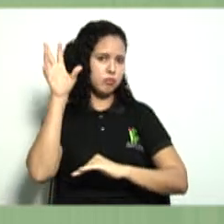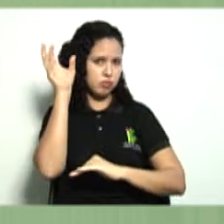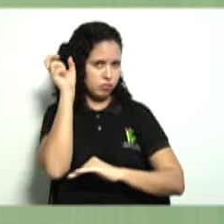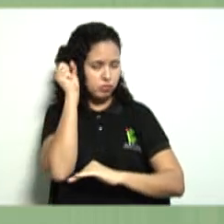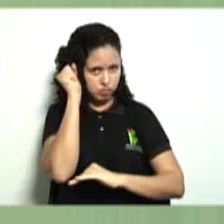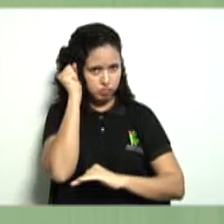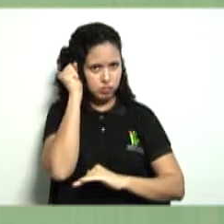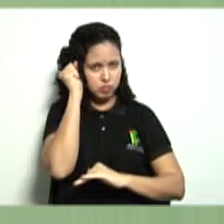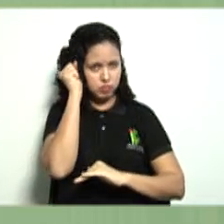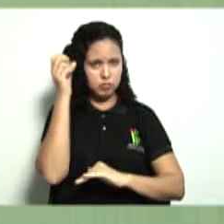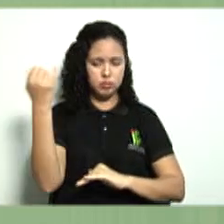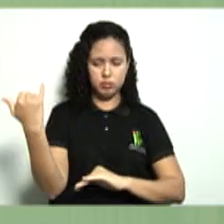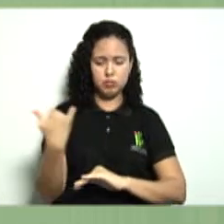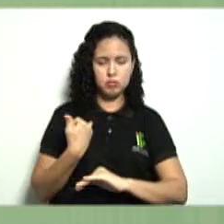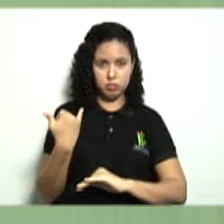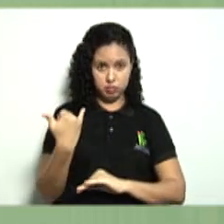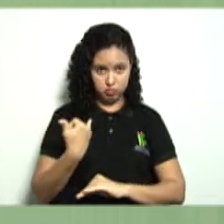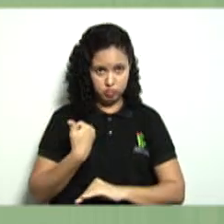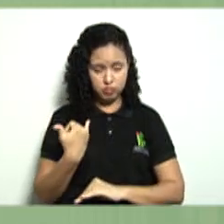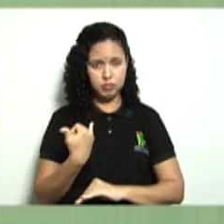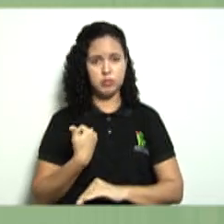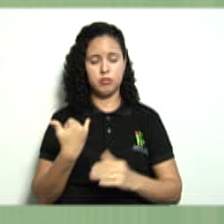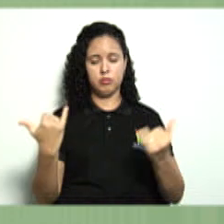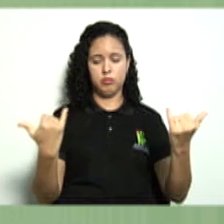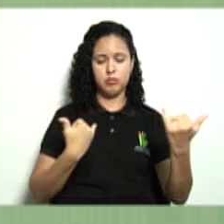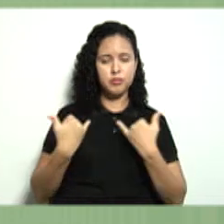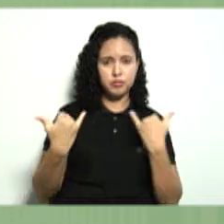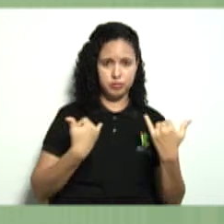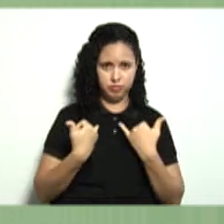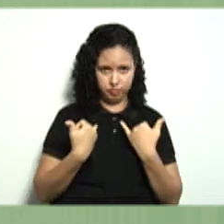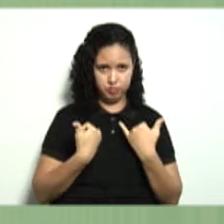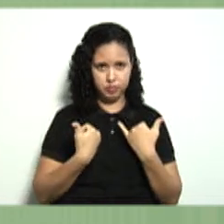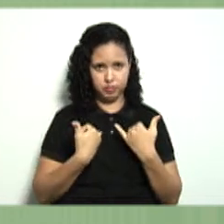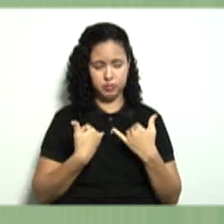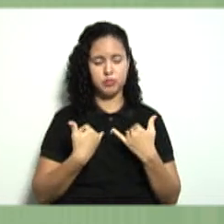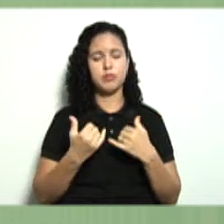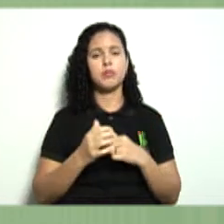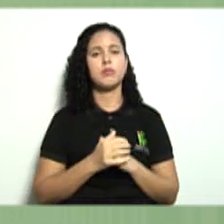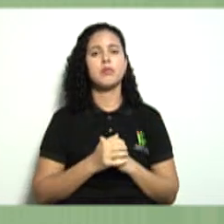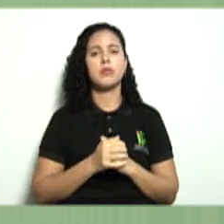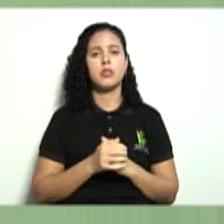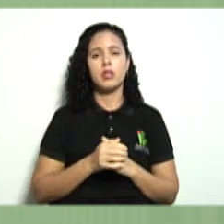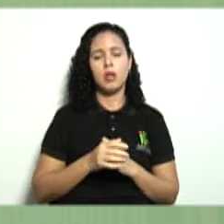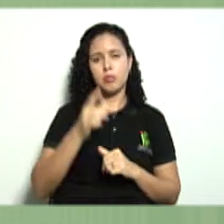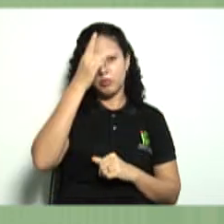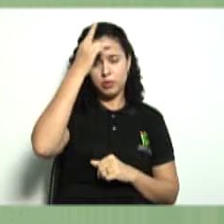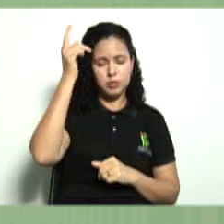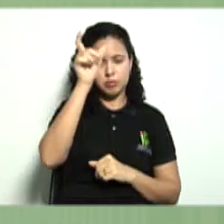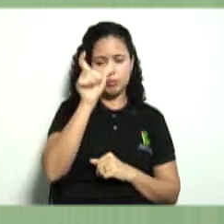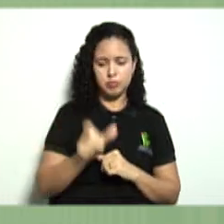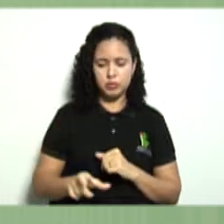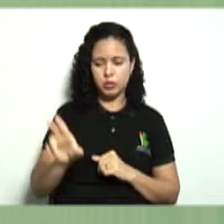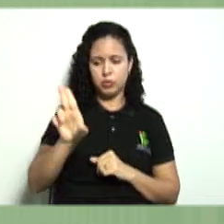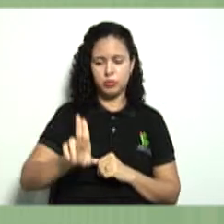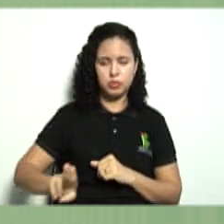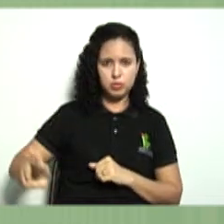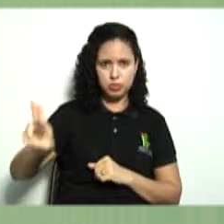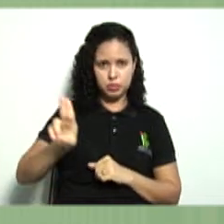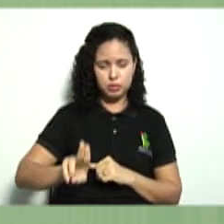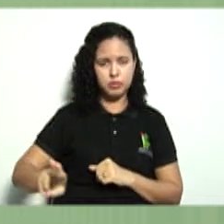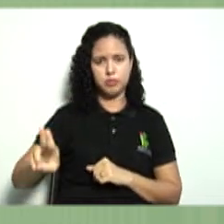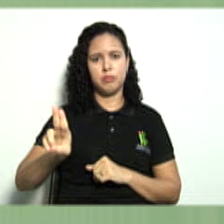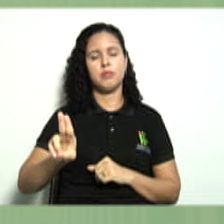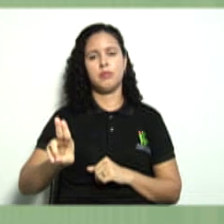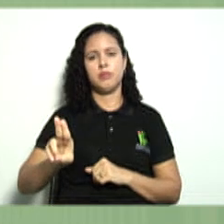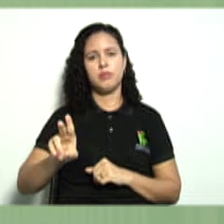lá, são informações que estão saindo aí para os usuários, que são considerados periféricos